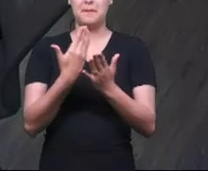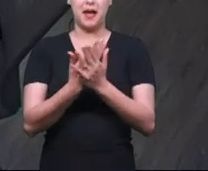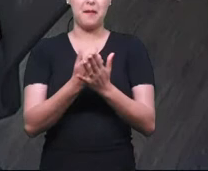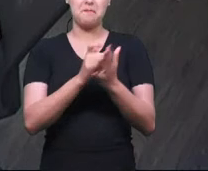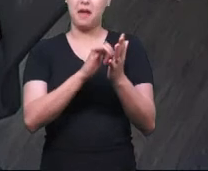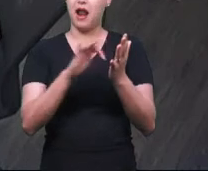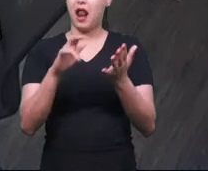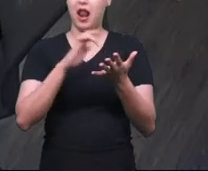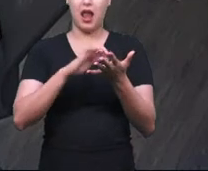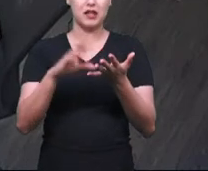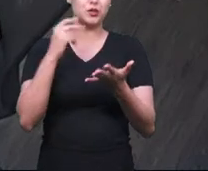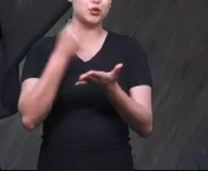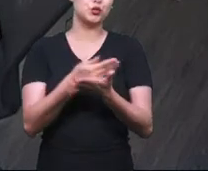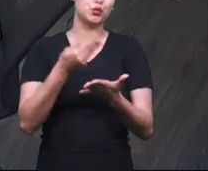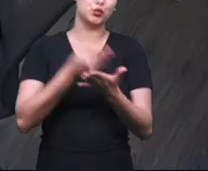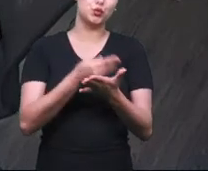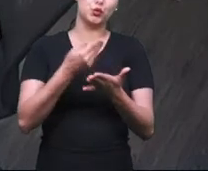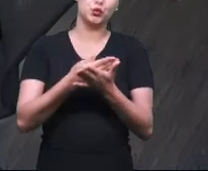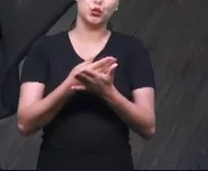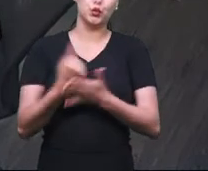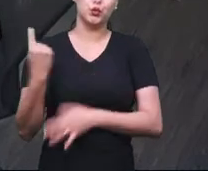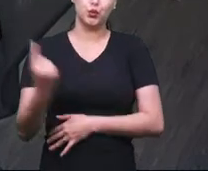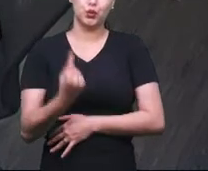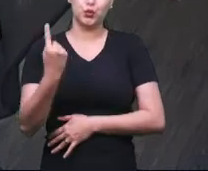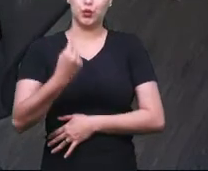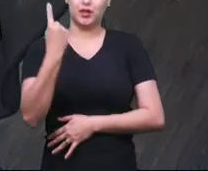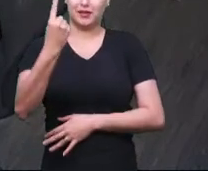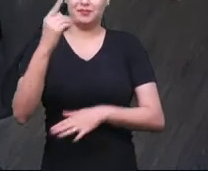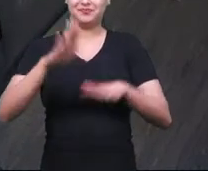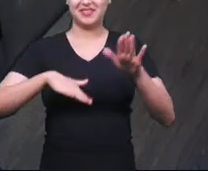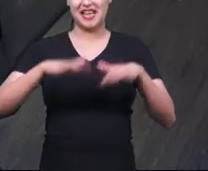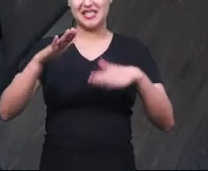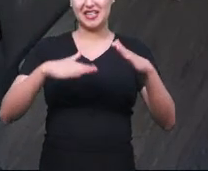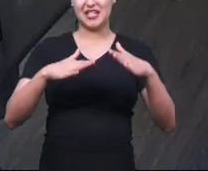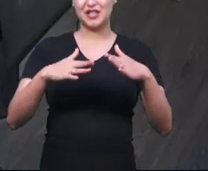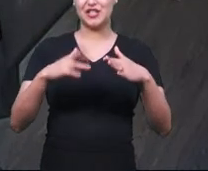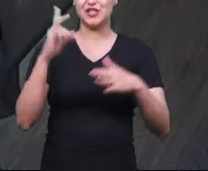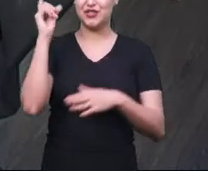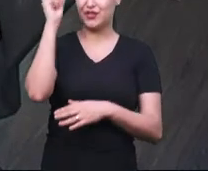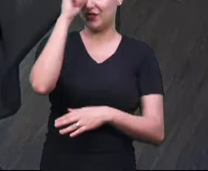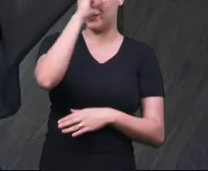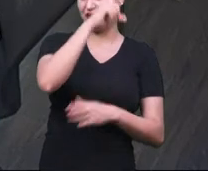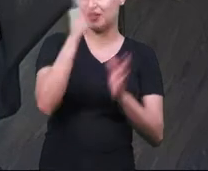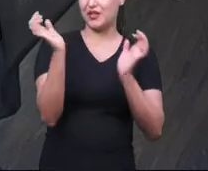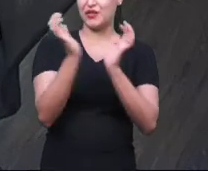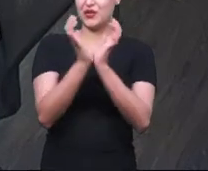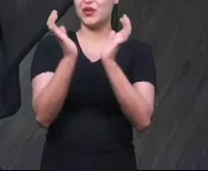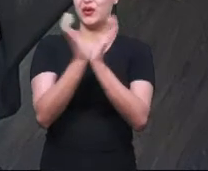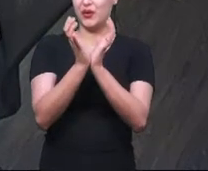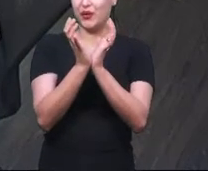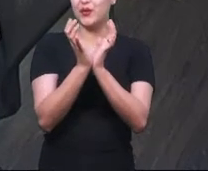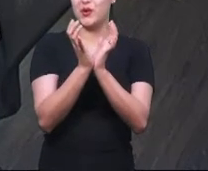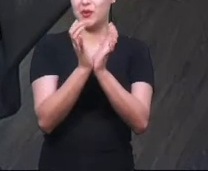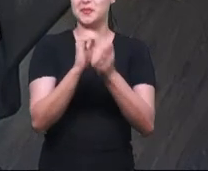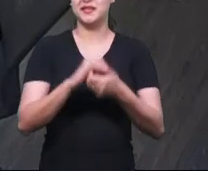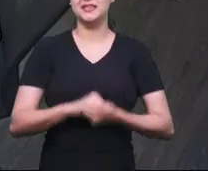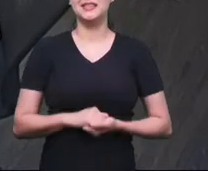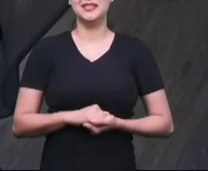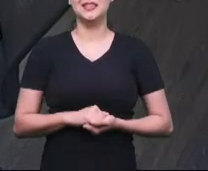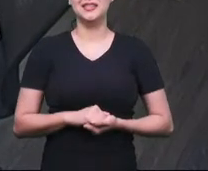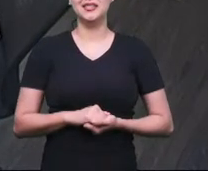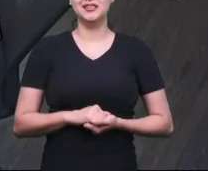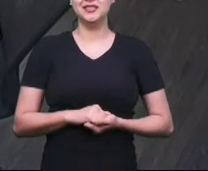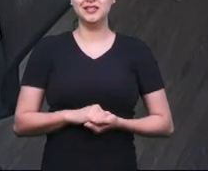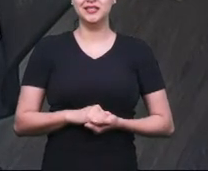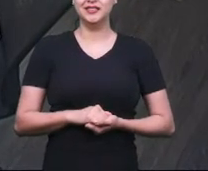né? E às vezes tem até dificuldade de se agrupar, como o próprio pastor comentou aqui, né? Mas a